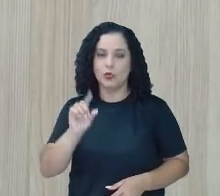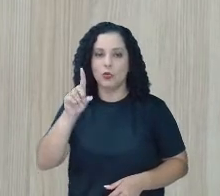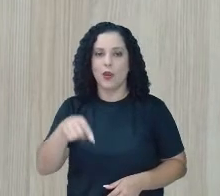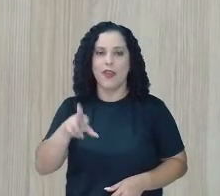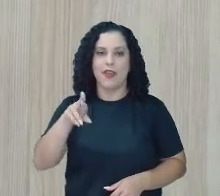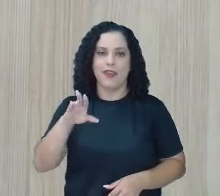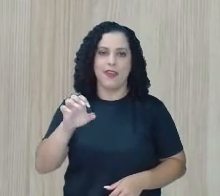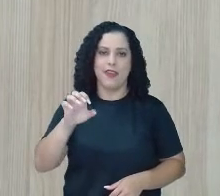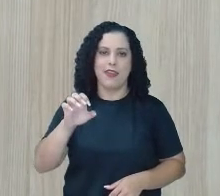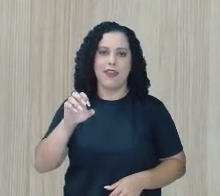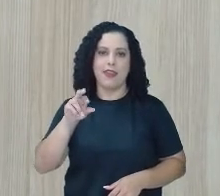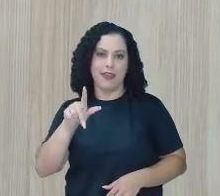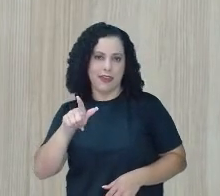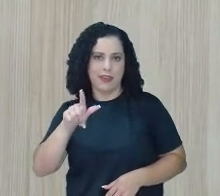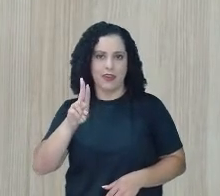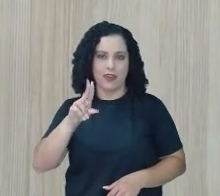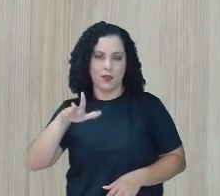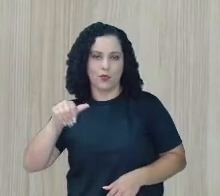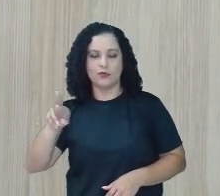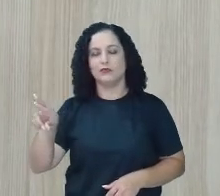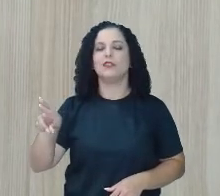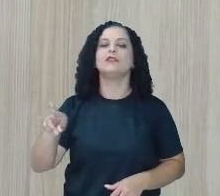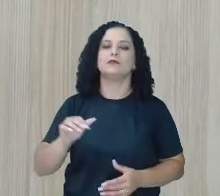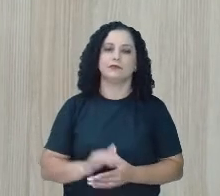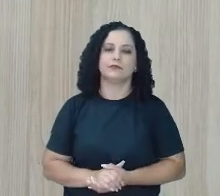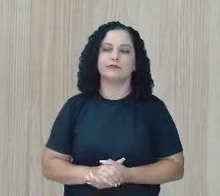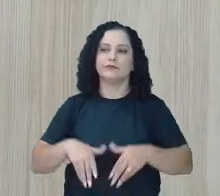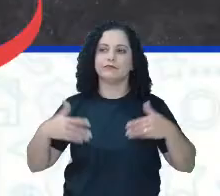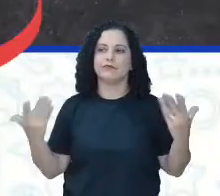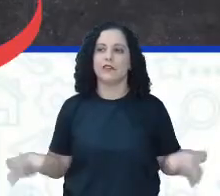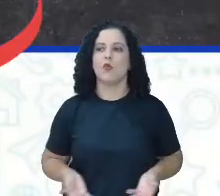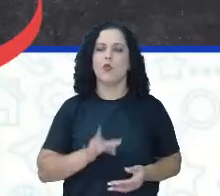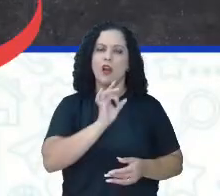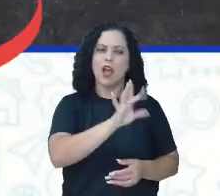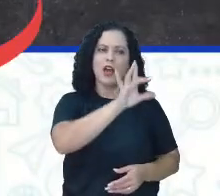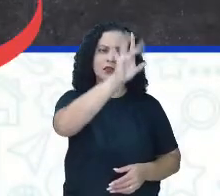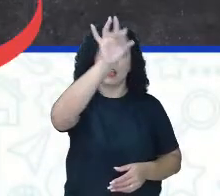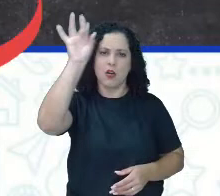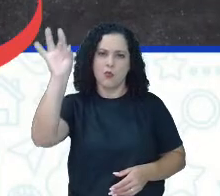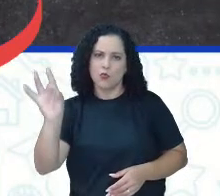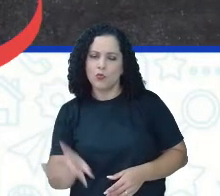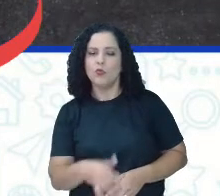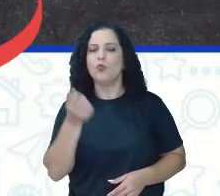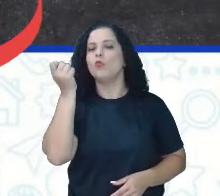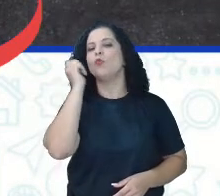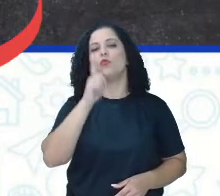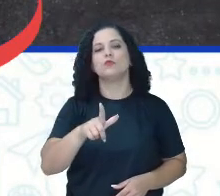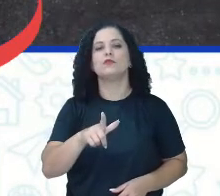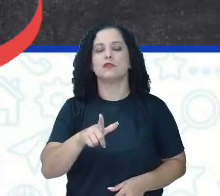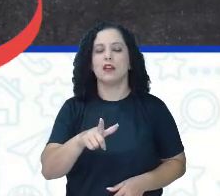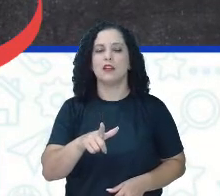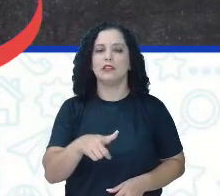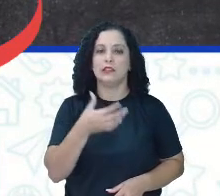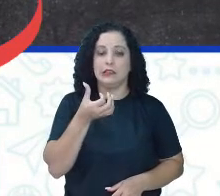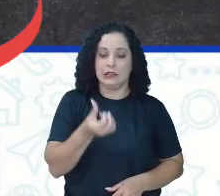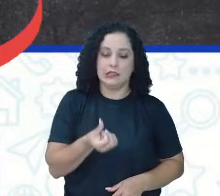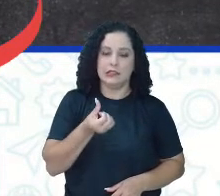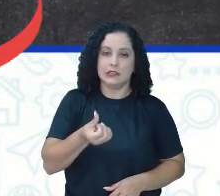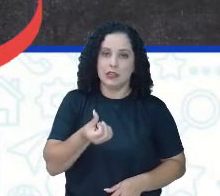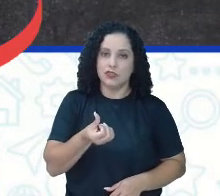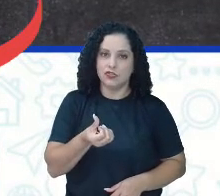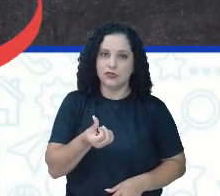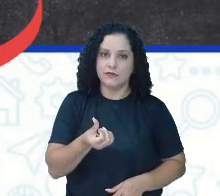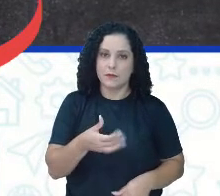que de cada vértice aí desse octógono, a gente consegue traçar 6 diagonais,